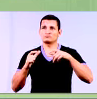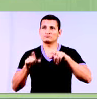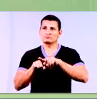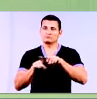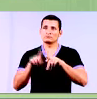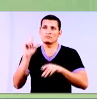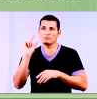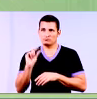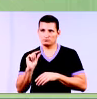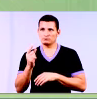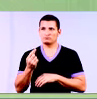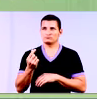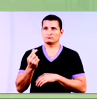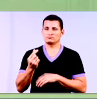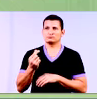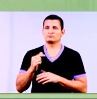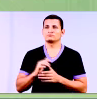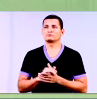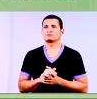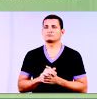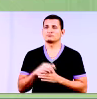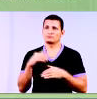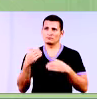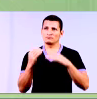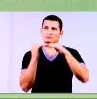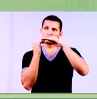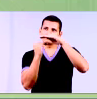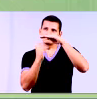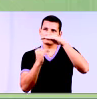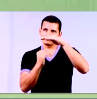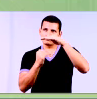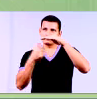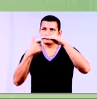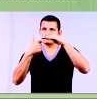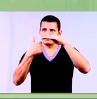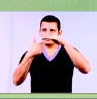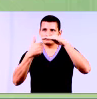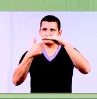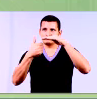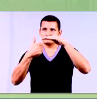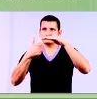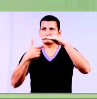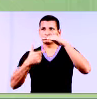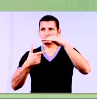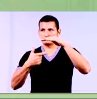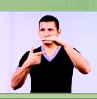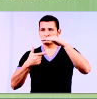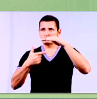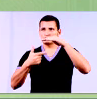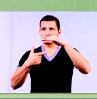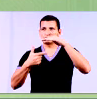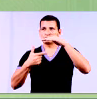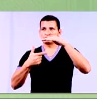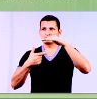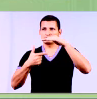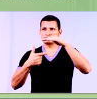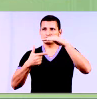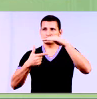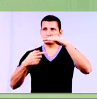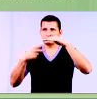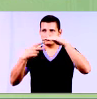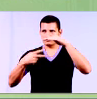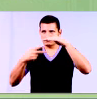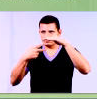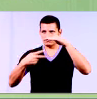Não é isso, Thiago? Isso. Então, da hierarquia, no topo da hierarquia eu tenho os registradores, depois eu tenho a memória cache. Esses dois aqui